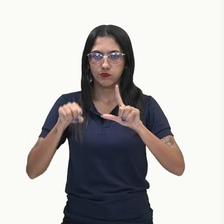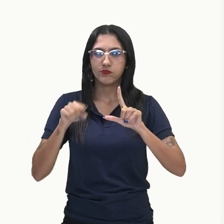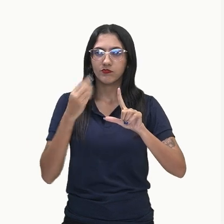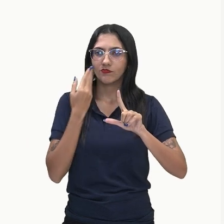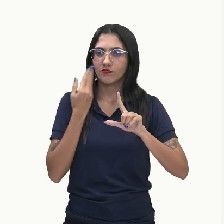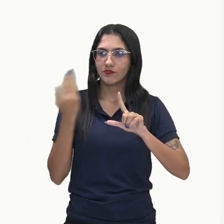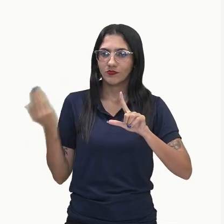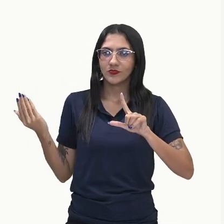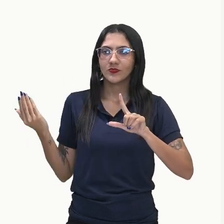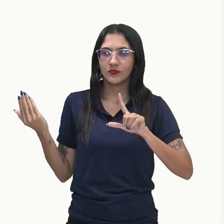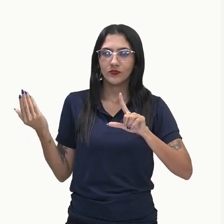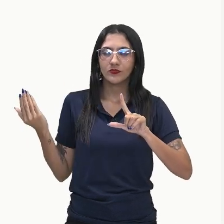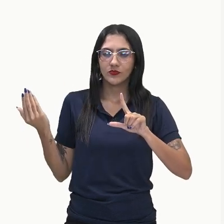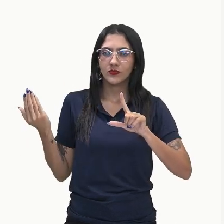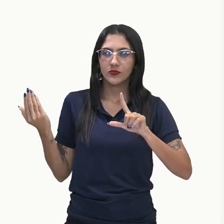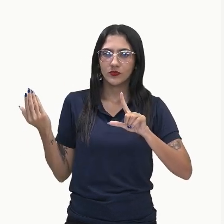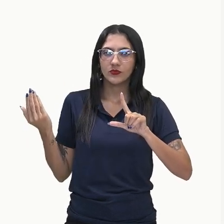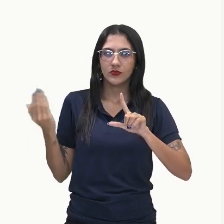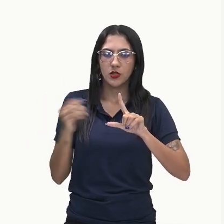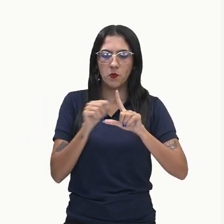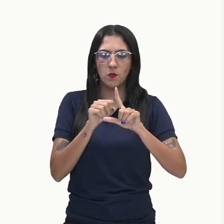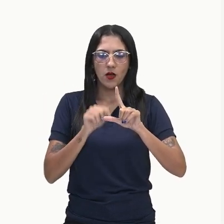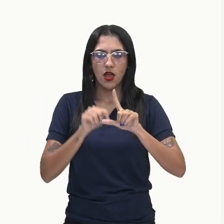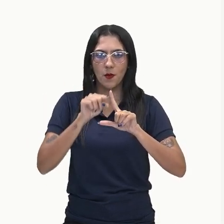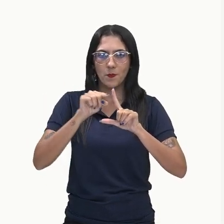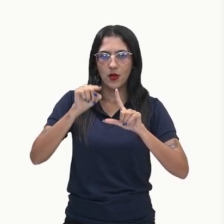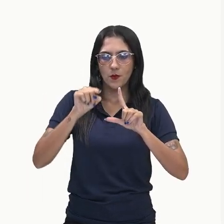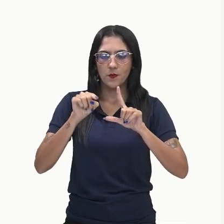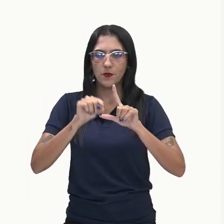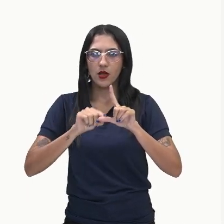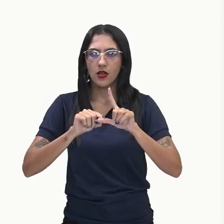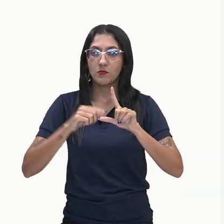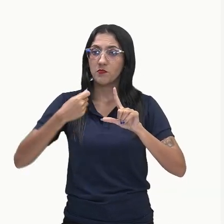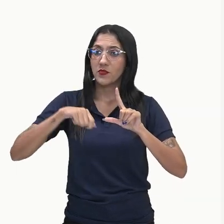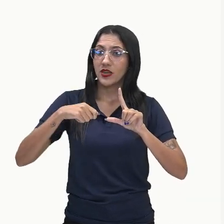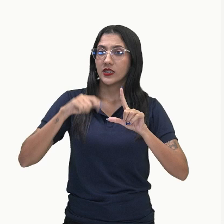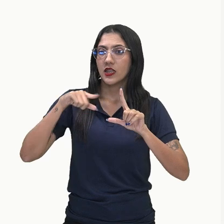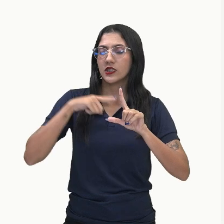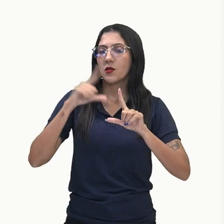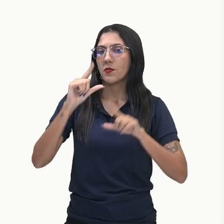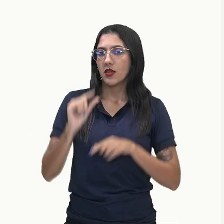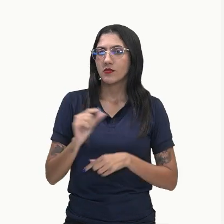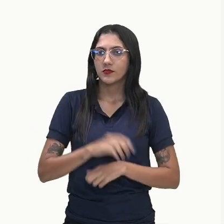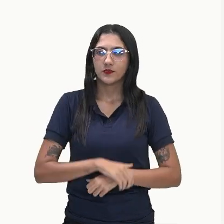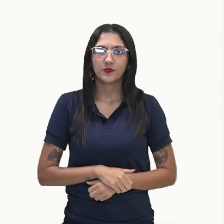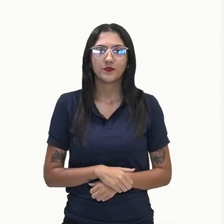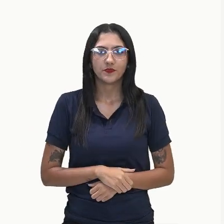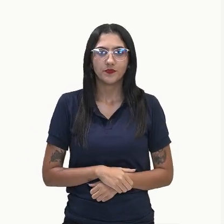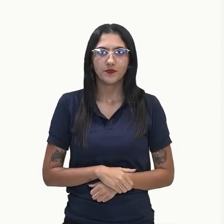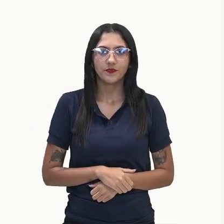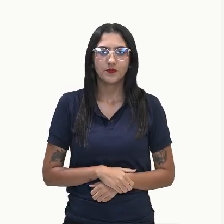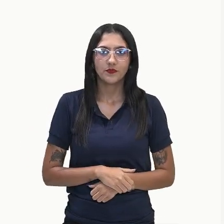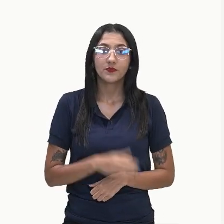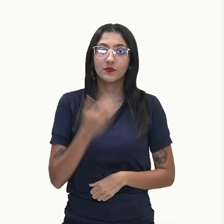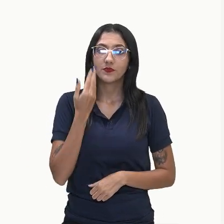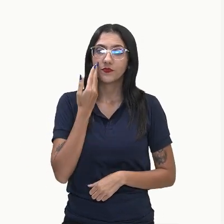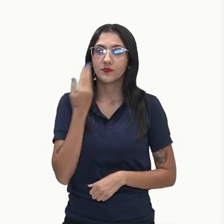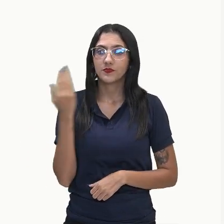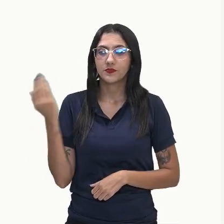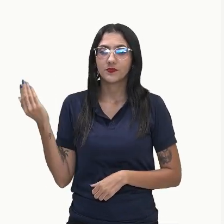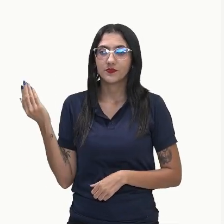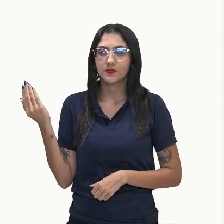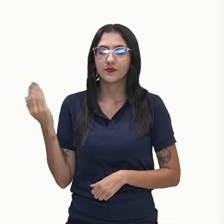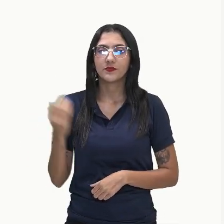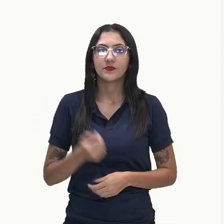não é? Os três ângulos têm que ser menores que 90. Avançando, nós temos aí o triângulo